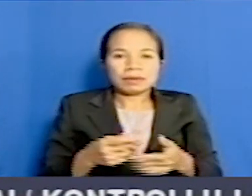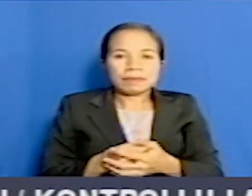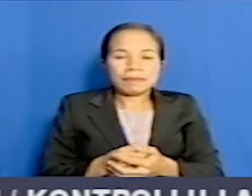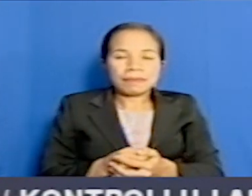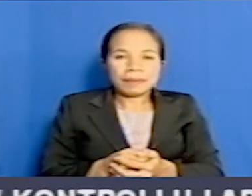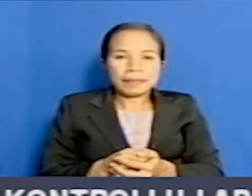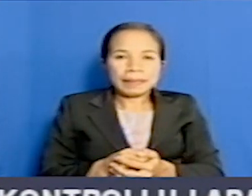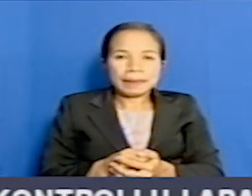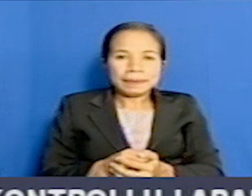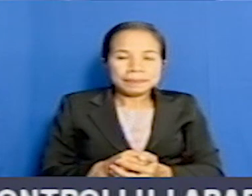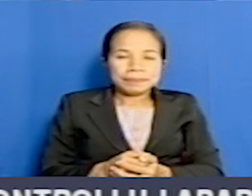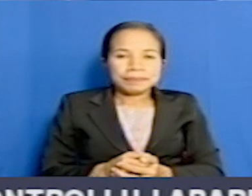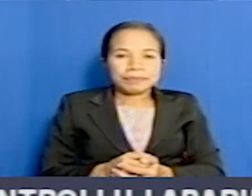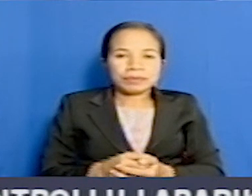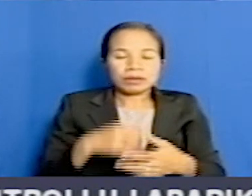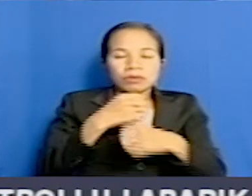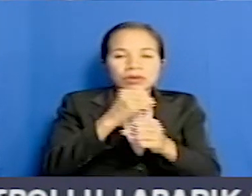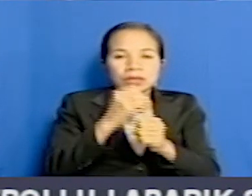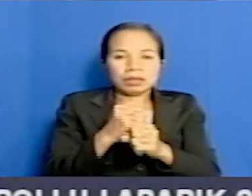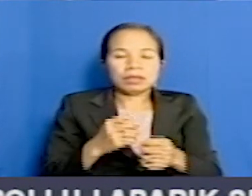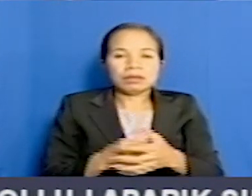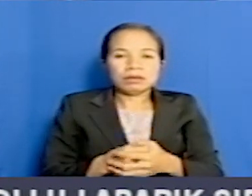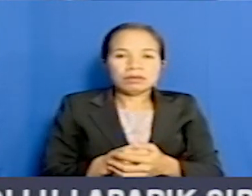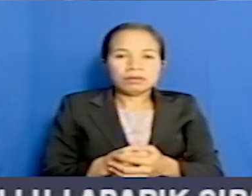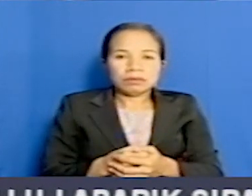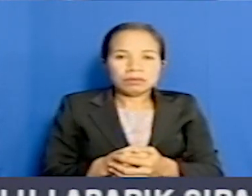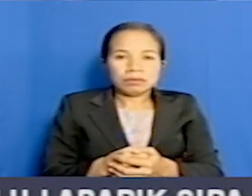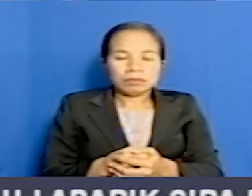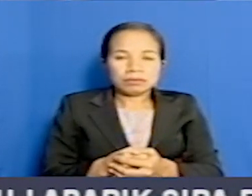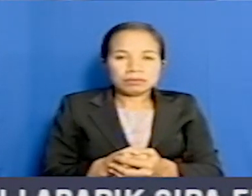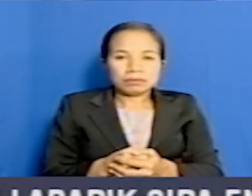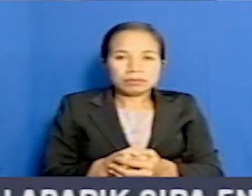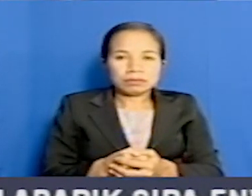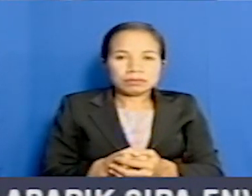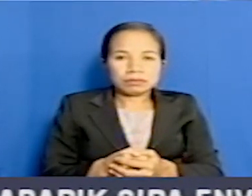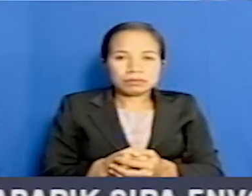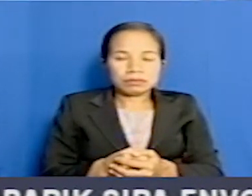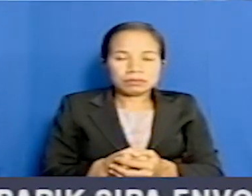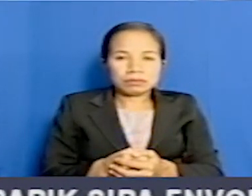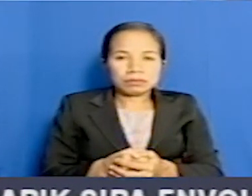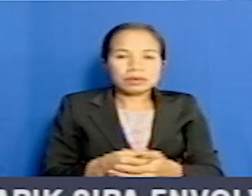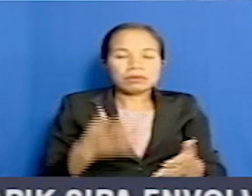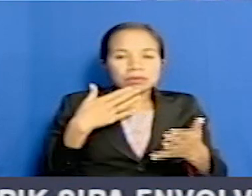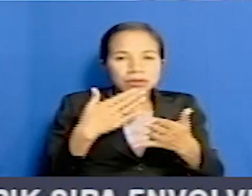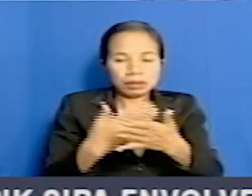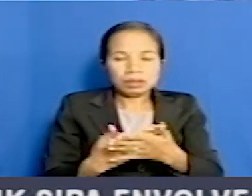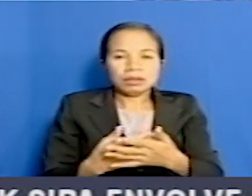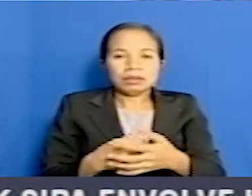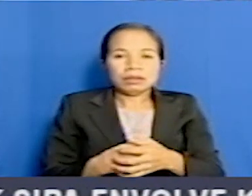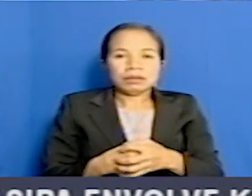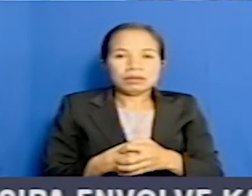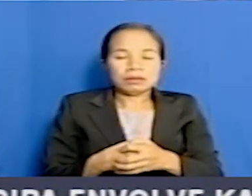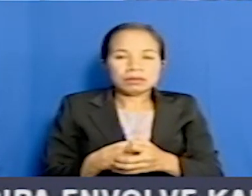governativas-Nin, Torri cria a condição CIRA, ato Nunei e Marroto-Bele beneficia a Rússia vantagens em crescimento no